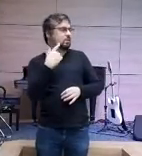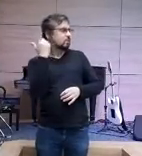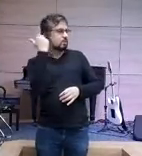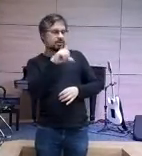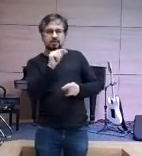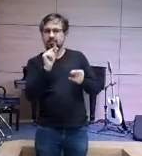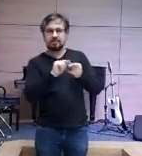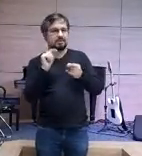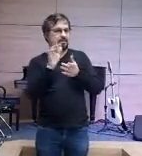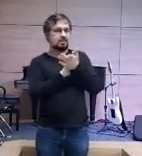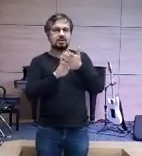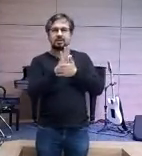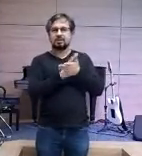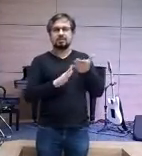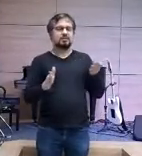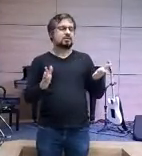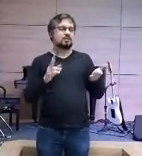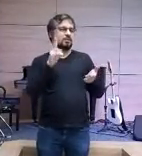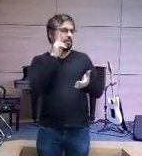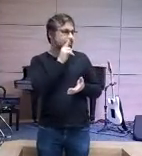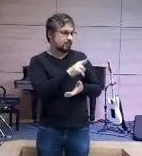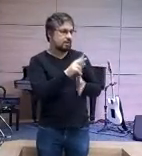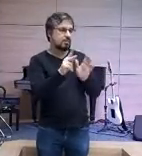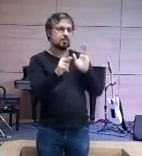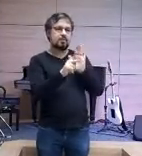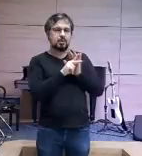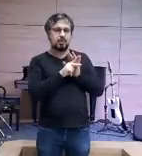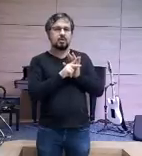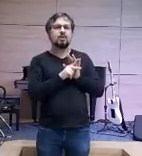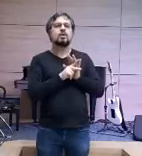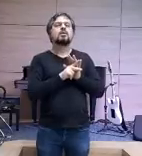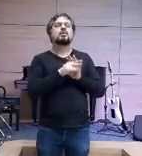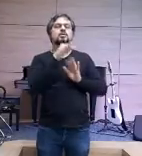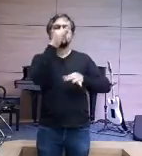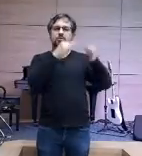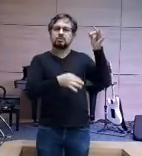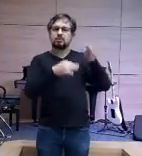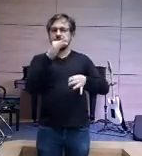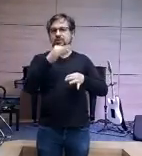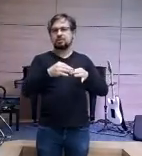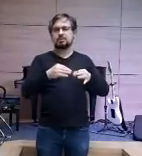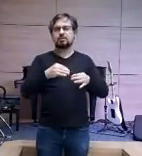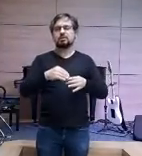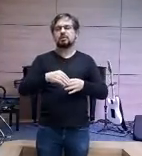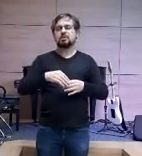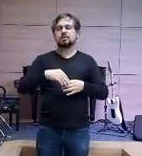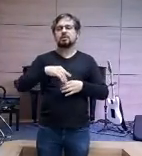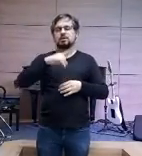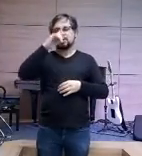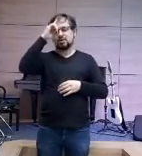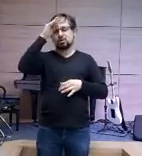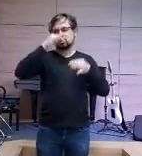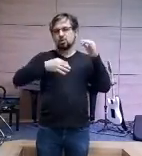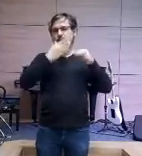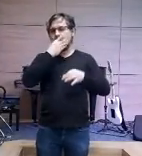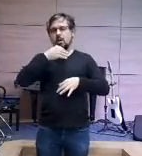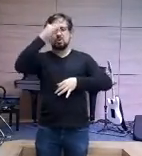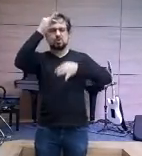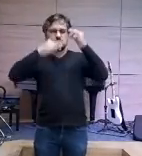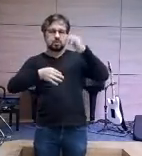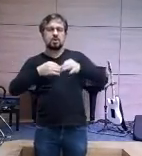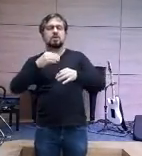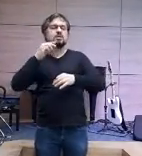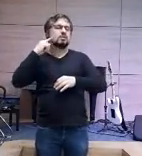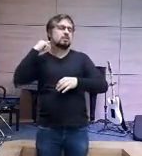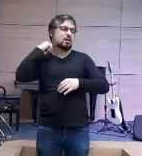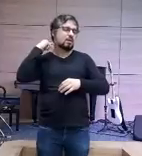nada a gente vê a nossa própria justiça brasileira os tribunais juízes advogados